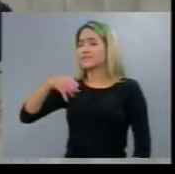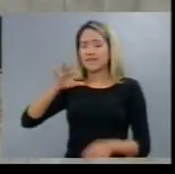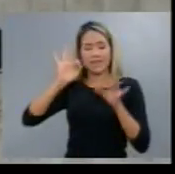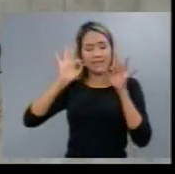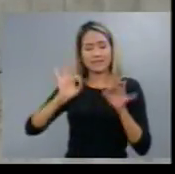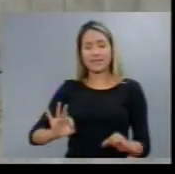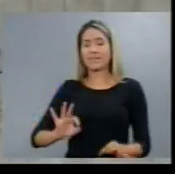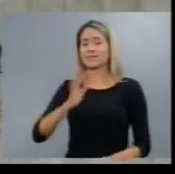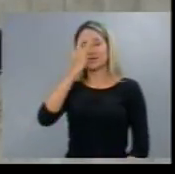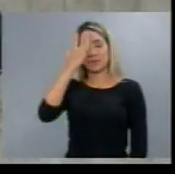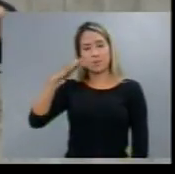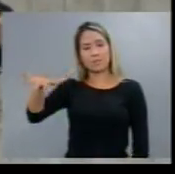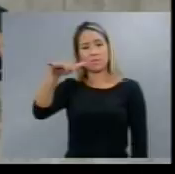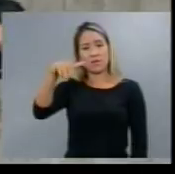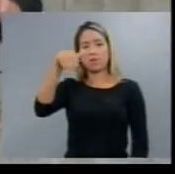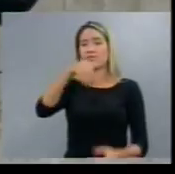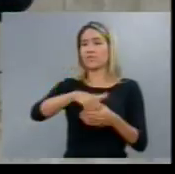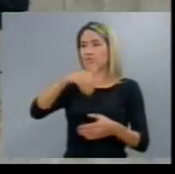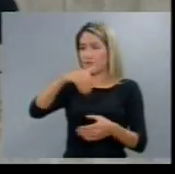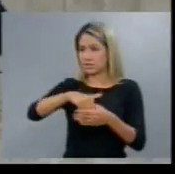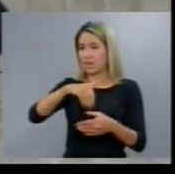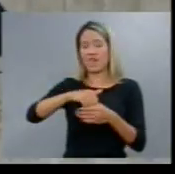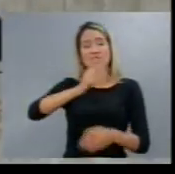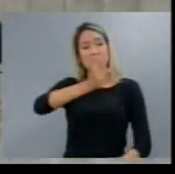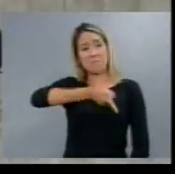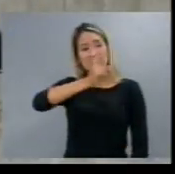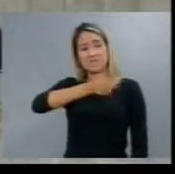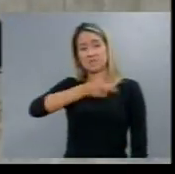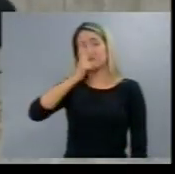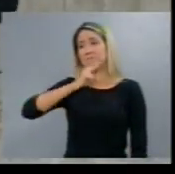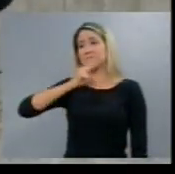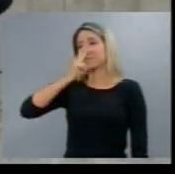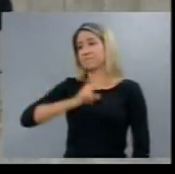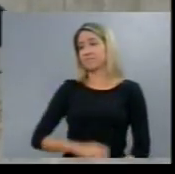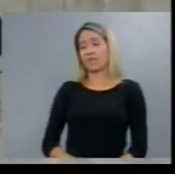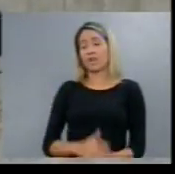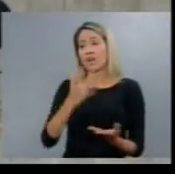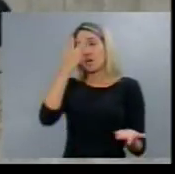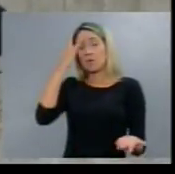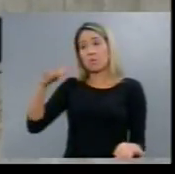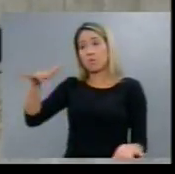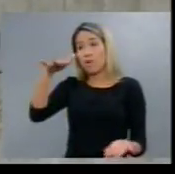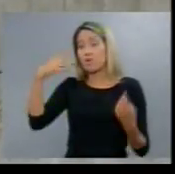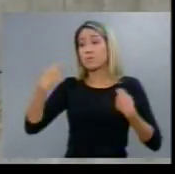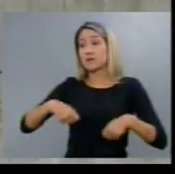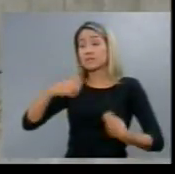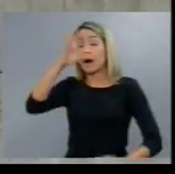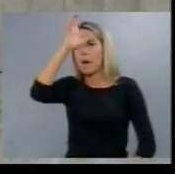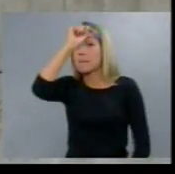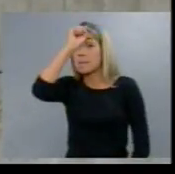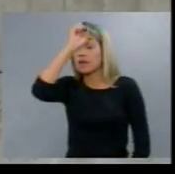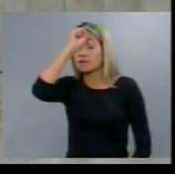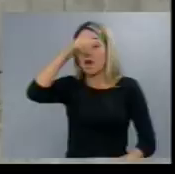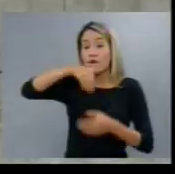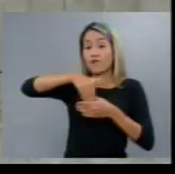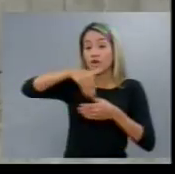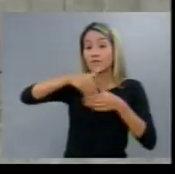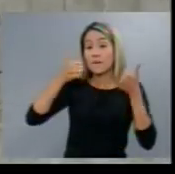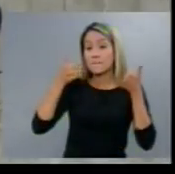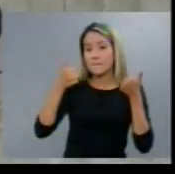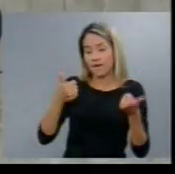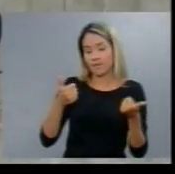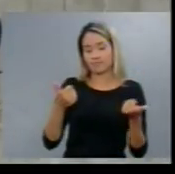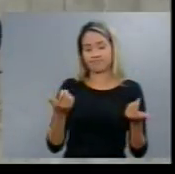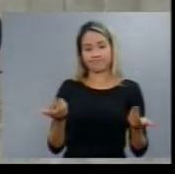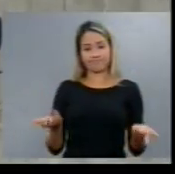freneticamente pela delinquência eleitoral vigente no nosso povo. Eu gostaria de que Vossa Excelência continuasse assim.